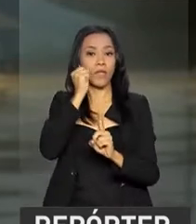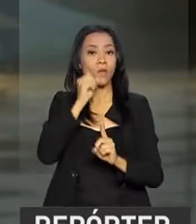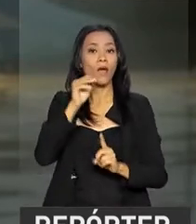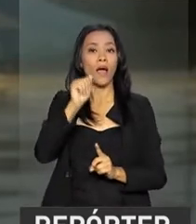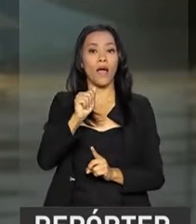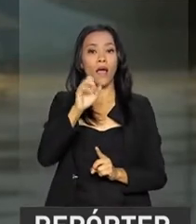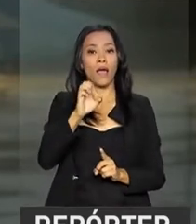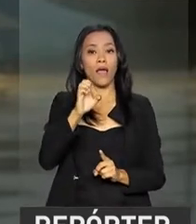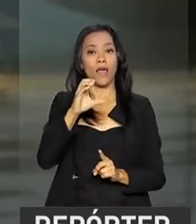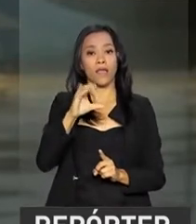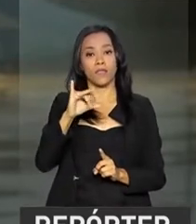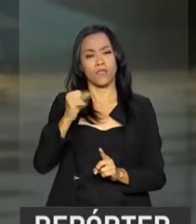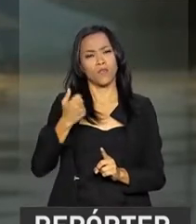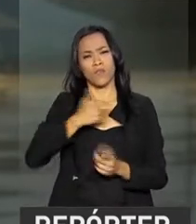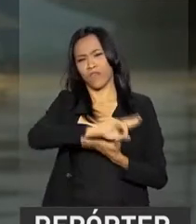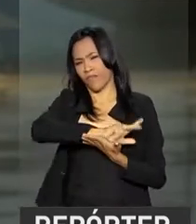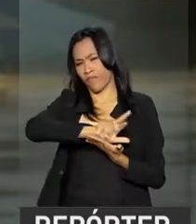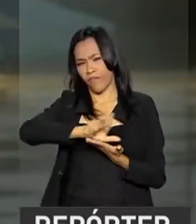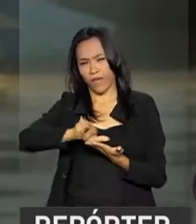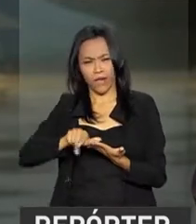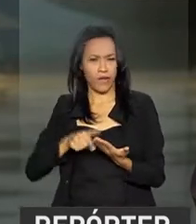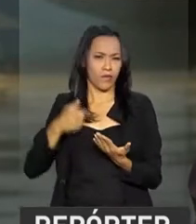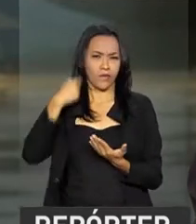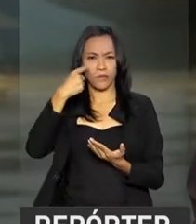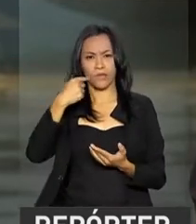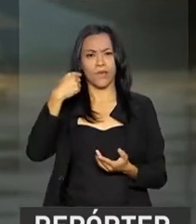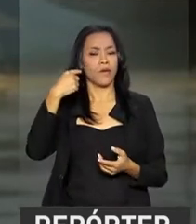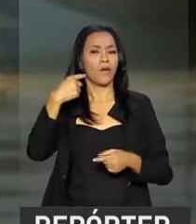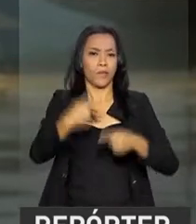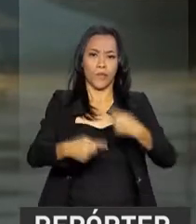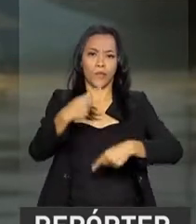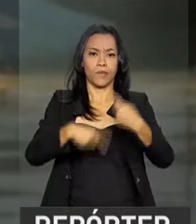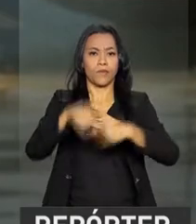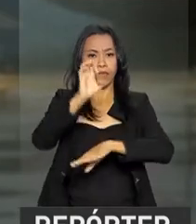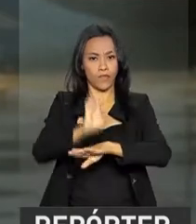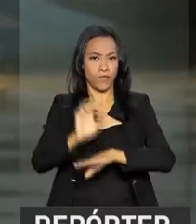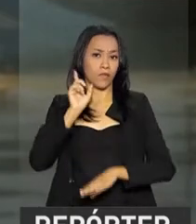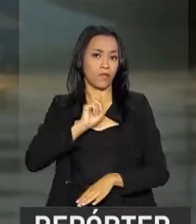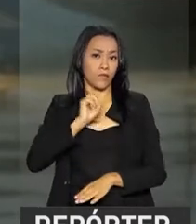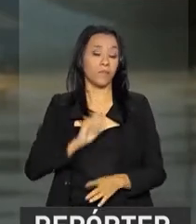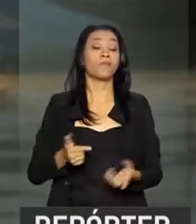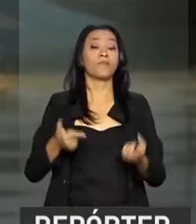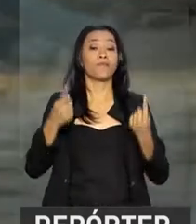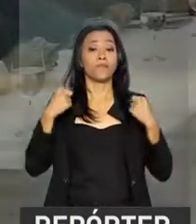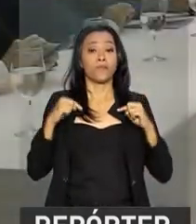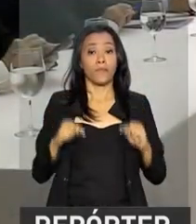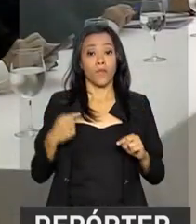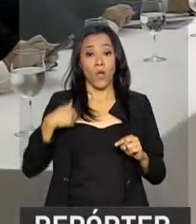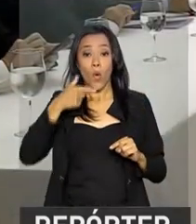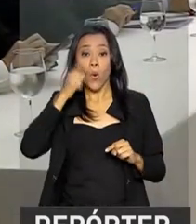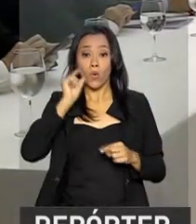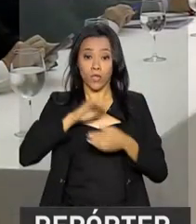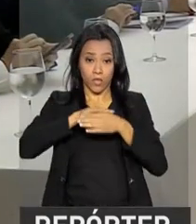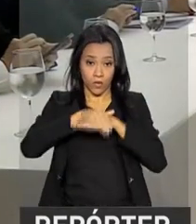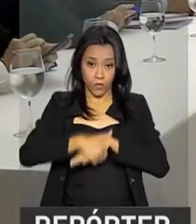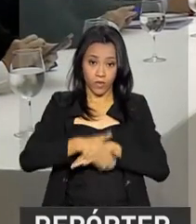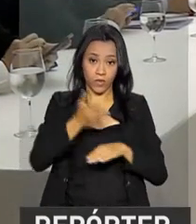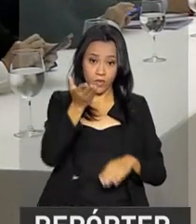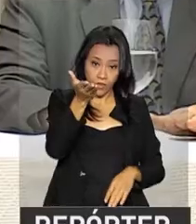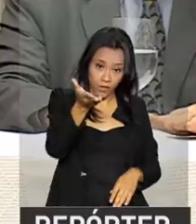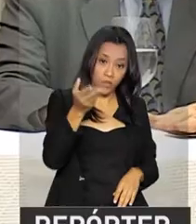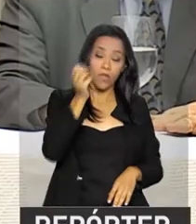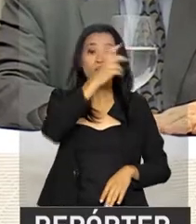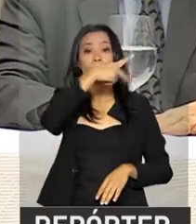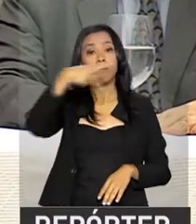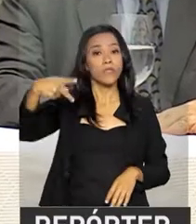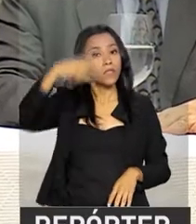vários políticos do estado de Minas. E ontem à noite, Carolina, lá no Palácio da Alvorada, o presidente Michel Temer se